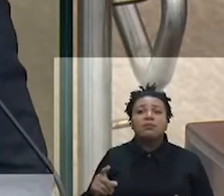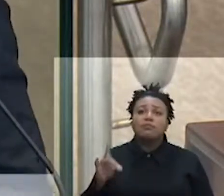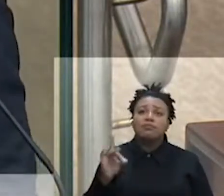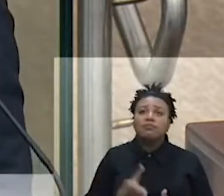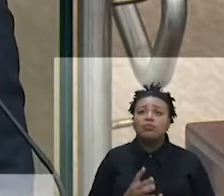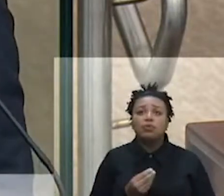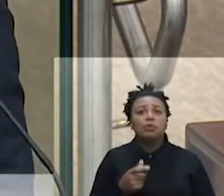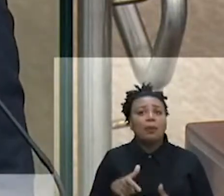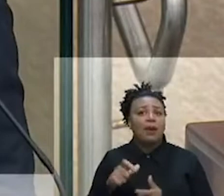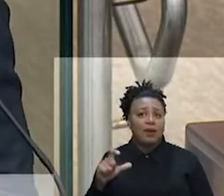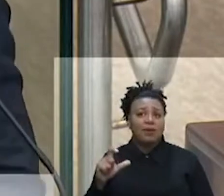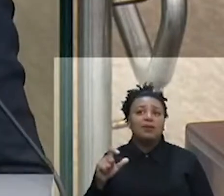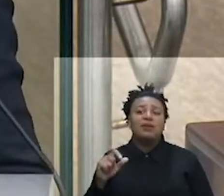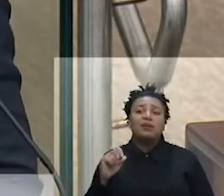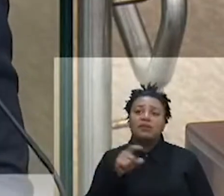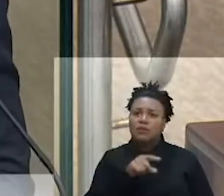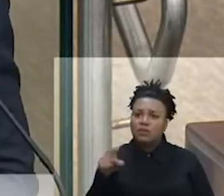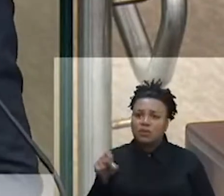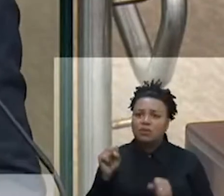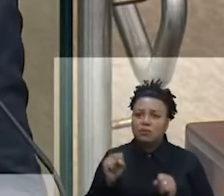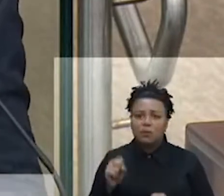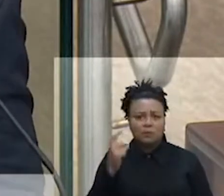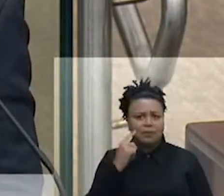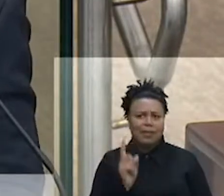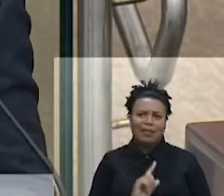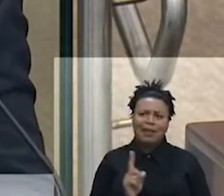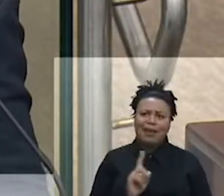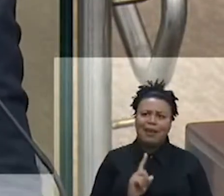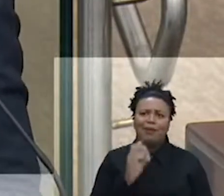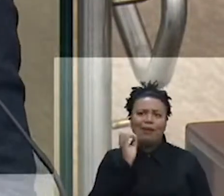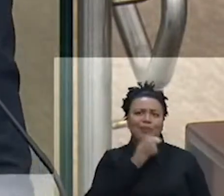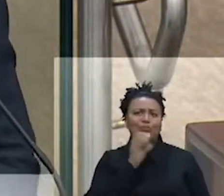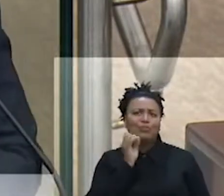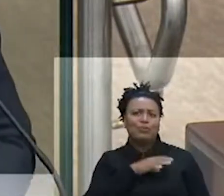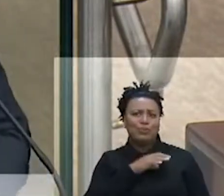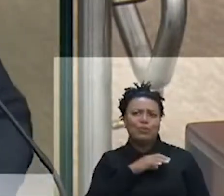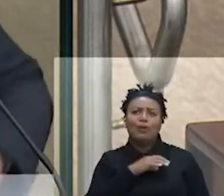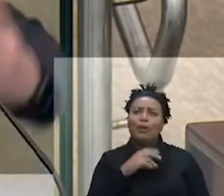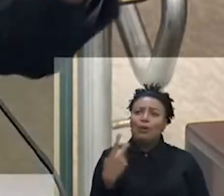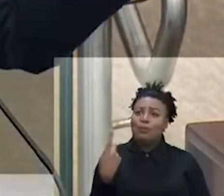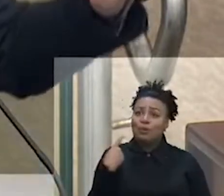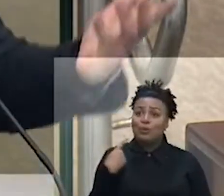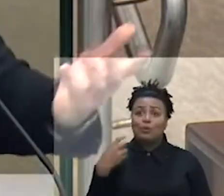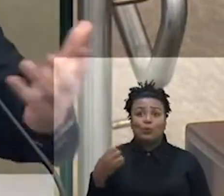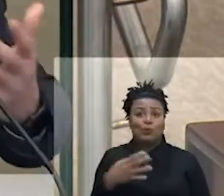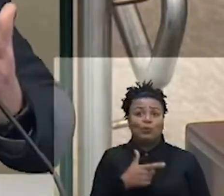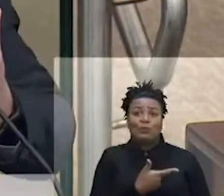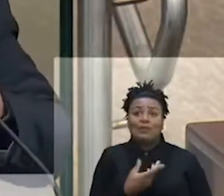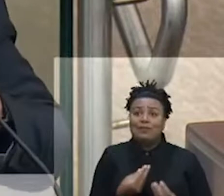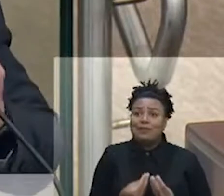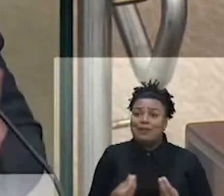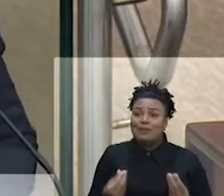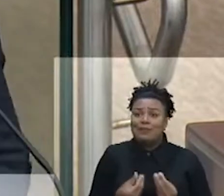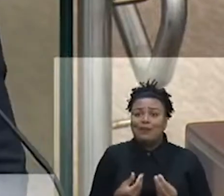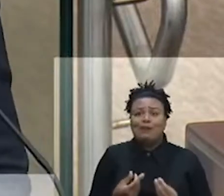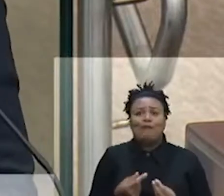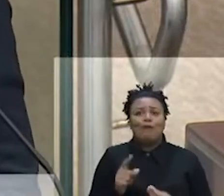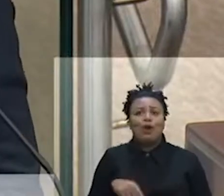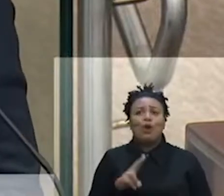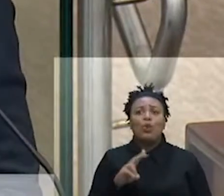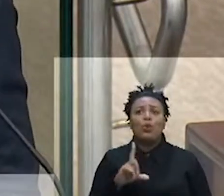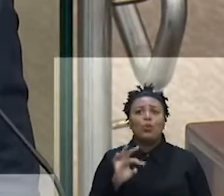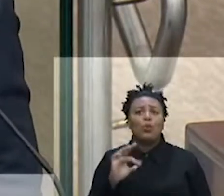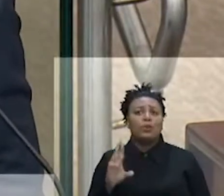absolutos, muito maior. Os senhores podem achar que não, que absurdo, a bancada do Novo é insensível, é